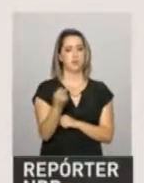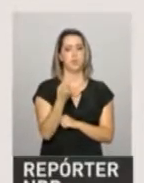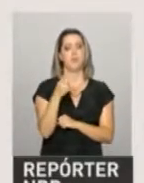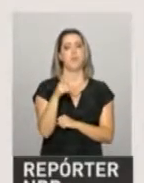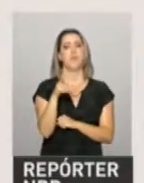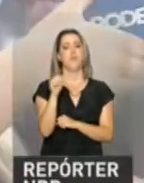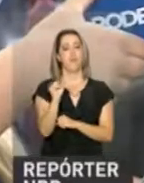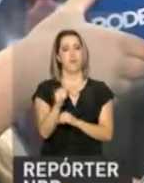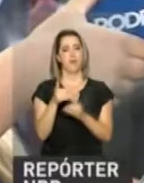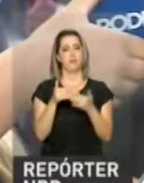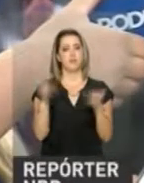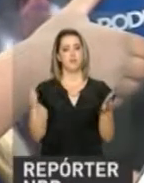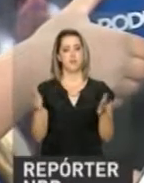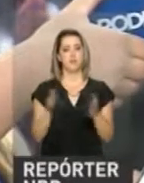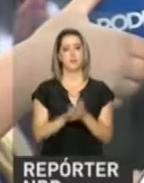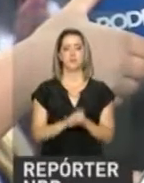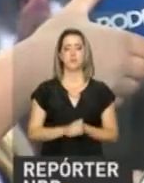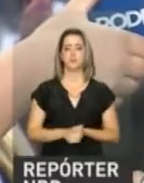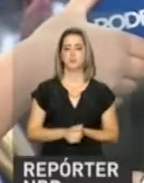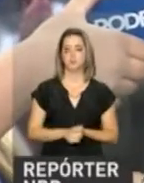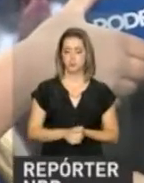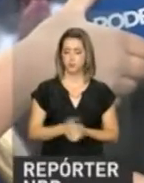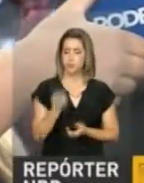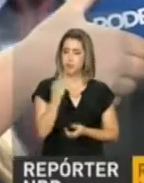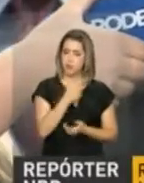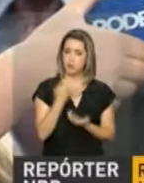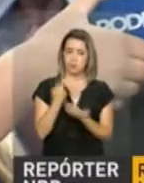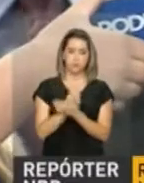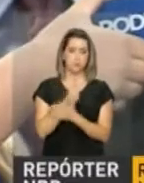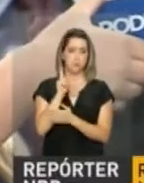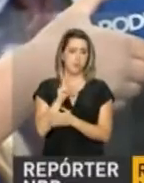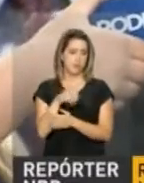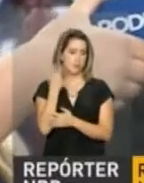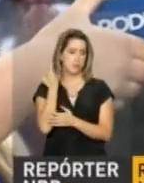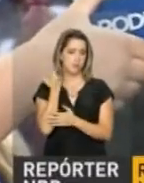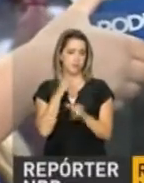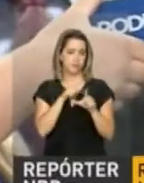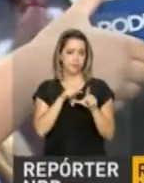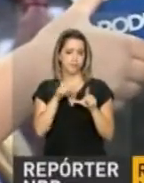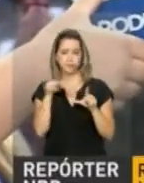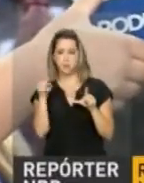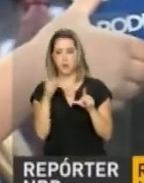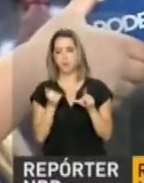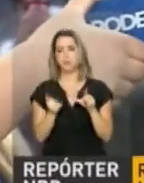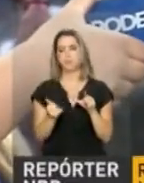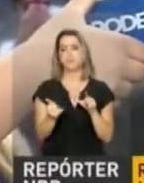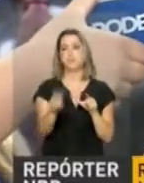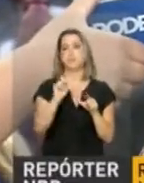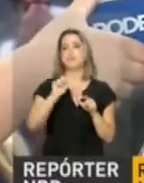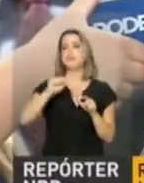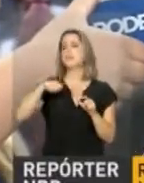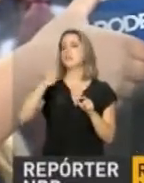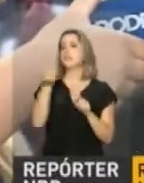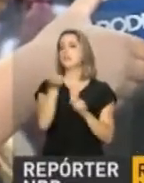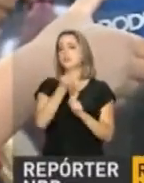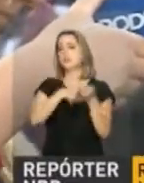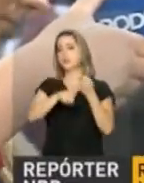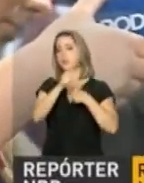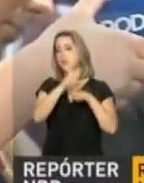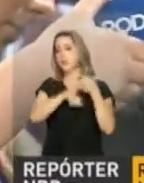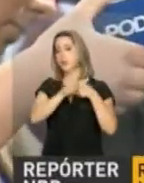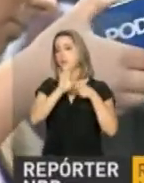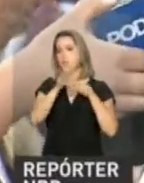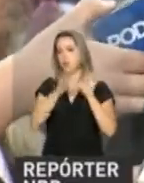vagas abertas. Isso é uma tendência que se consolida, dando sinalizações que a economia já